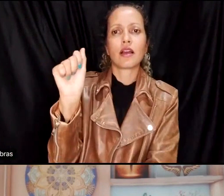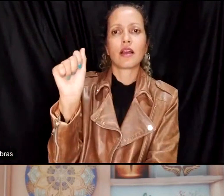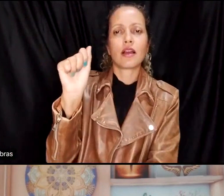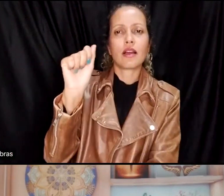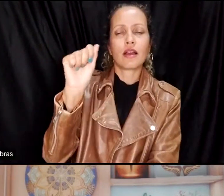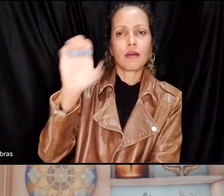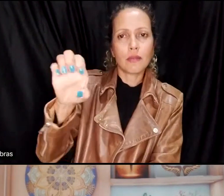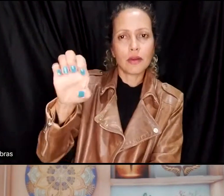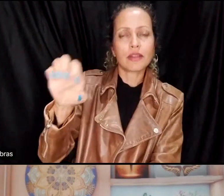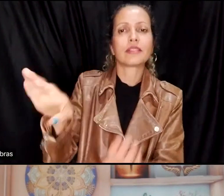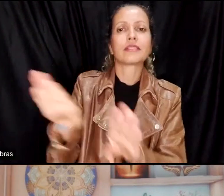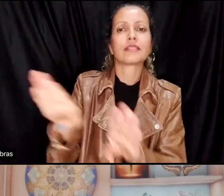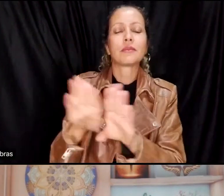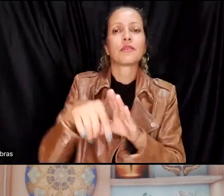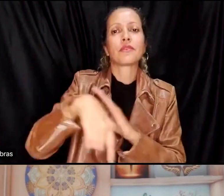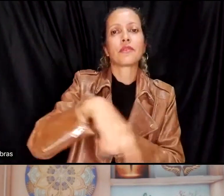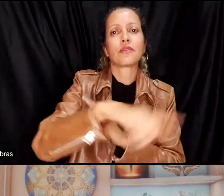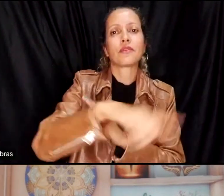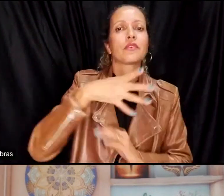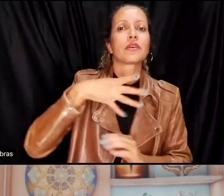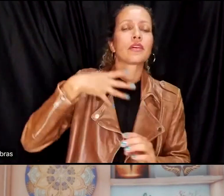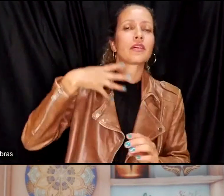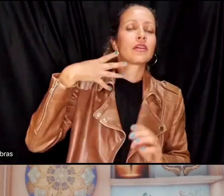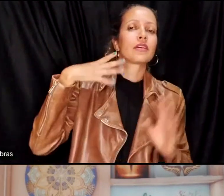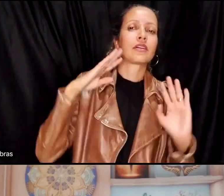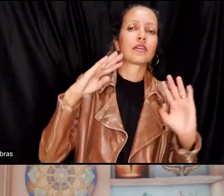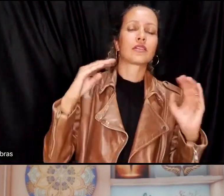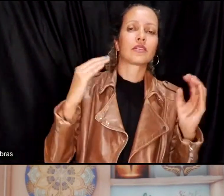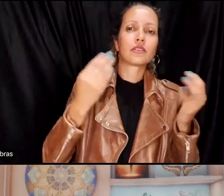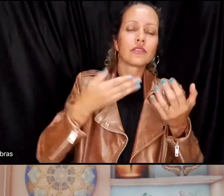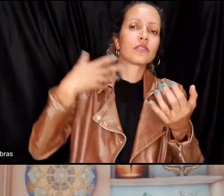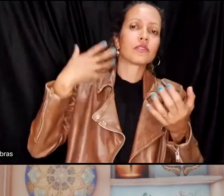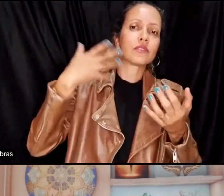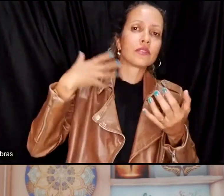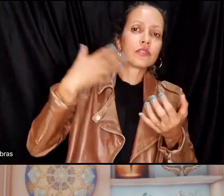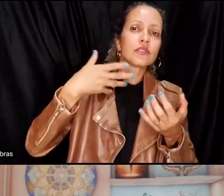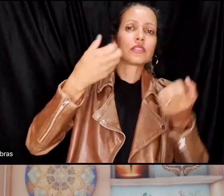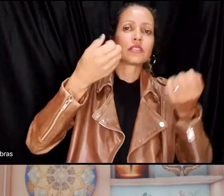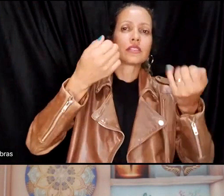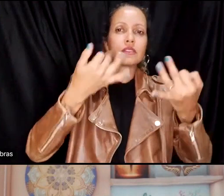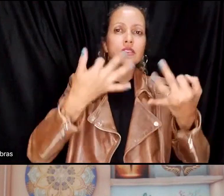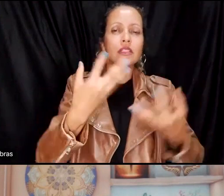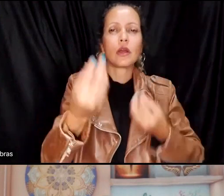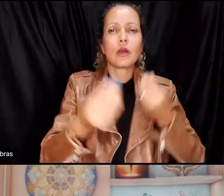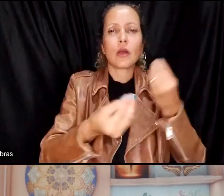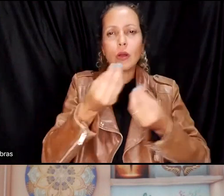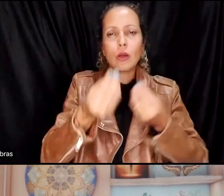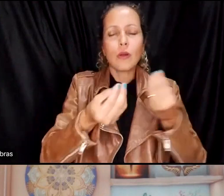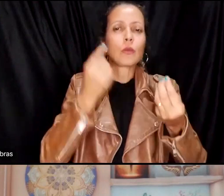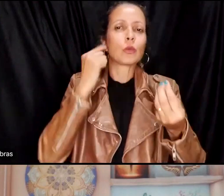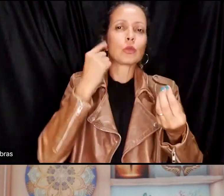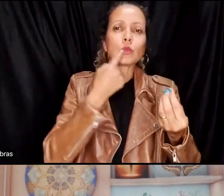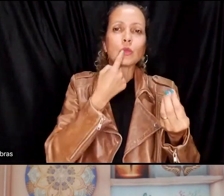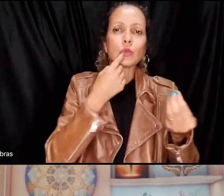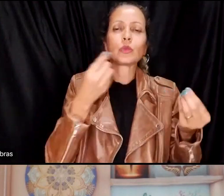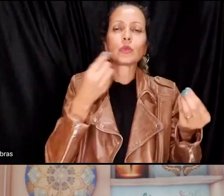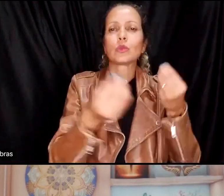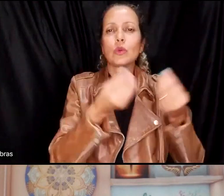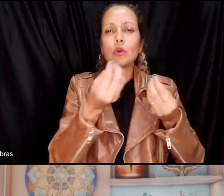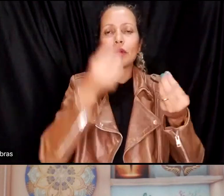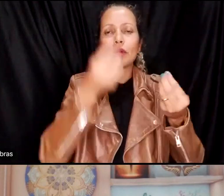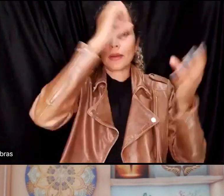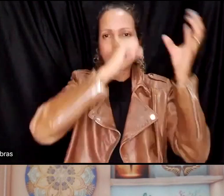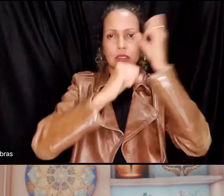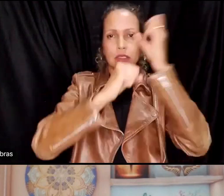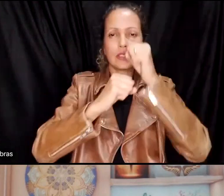conferências de educação, conferências das pessoas com deficiência, e cheguei a ser, em 2012,